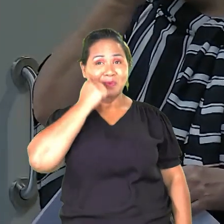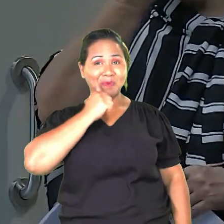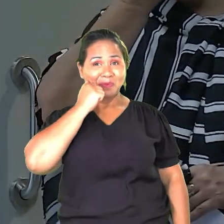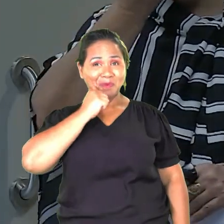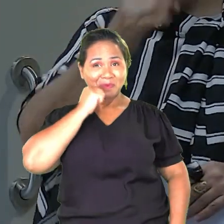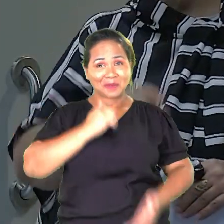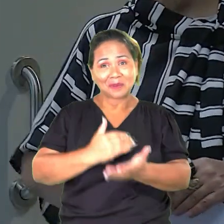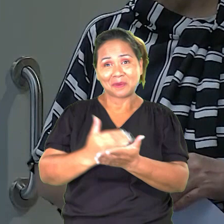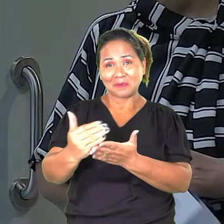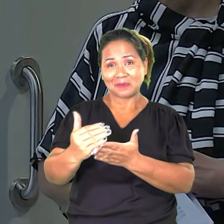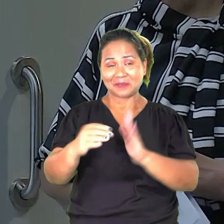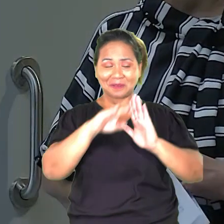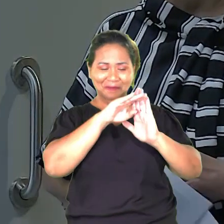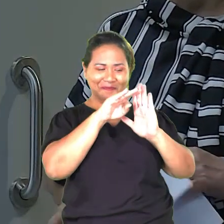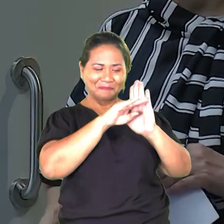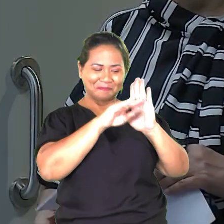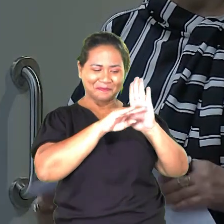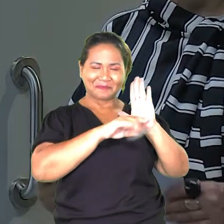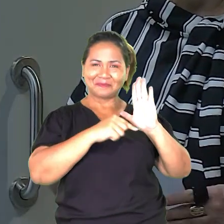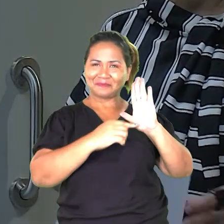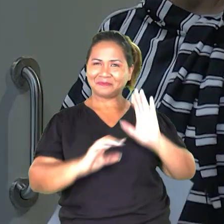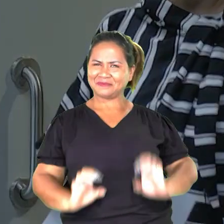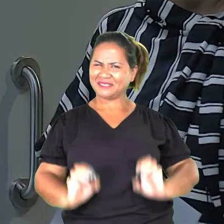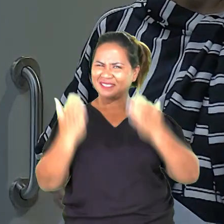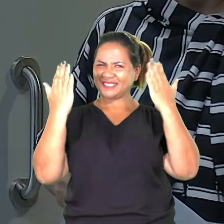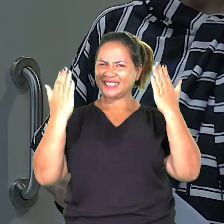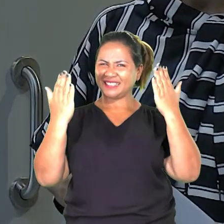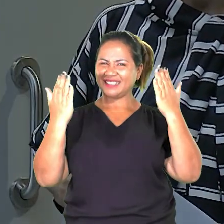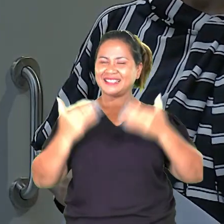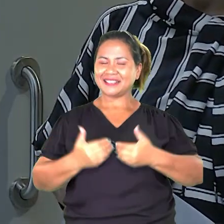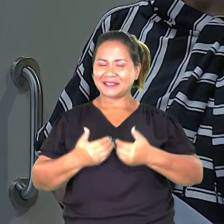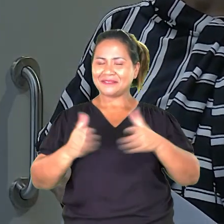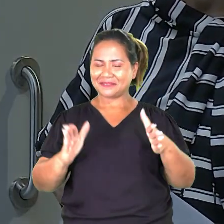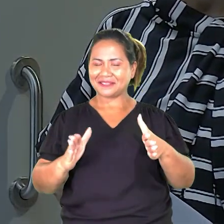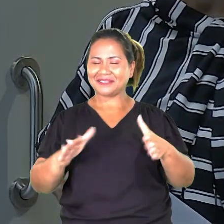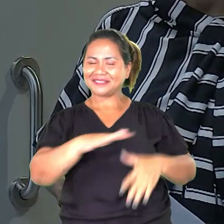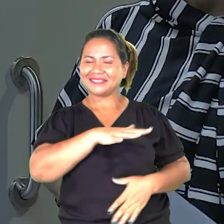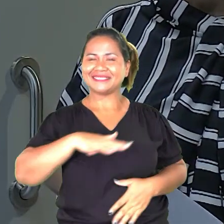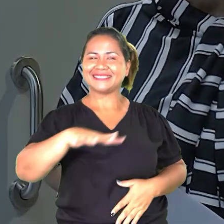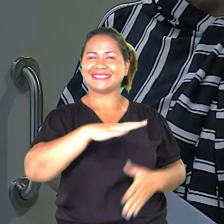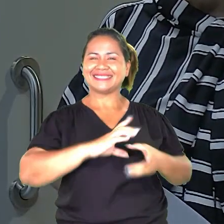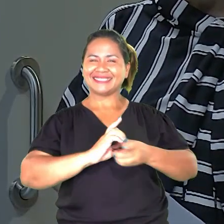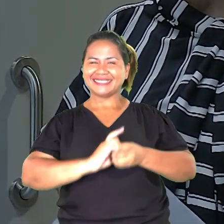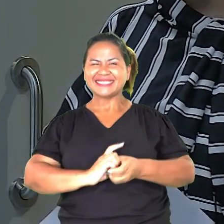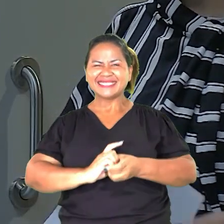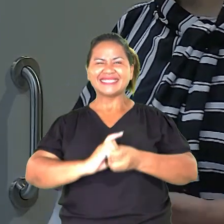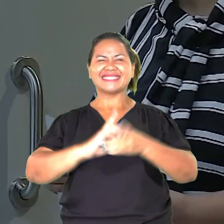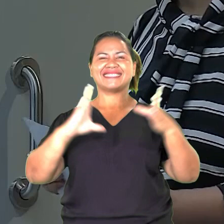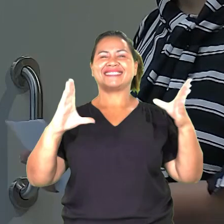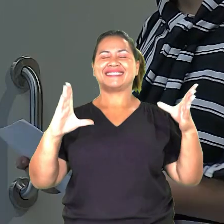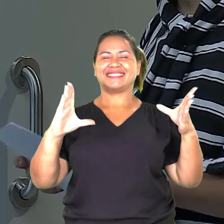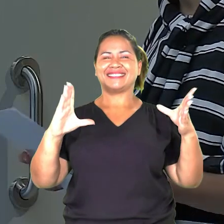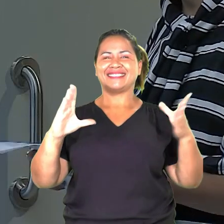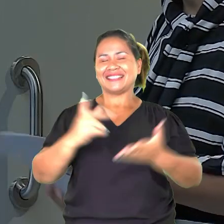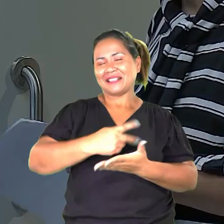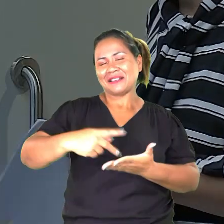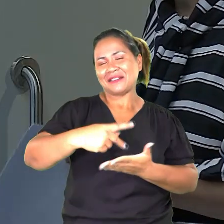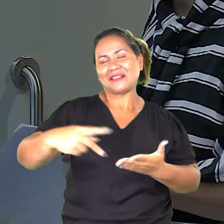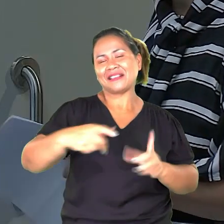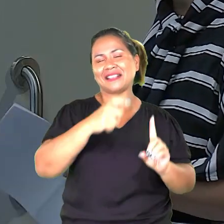Senhoras e senhores, para dar cerimonialista Edu Garcia, que celebra a inauguração do Espaço